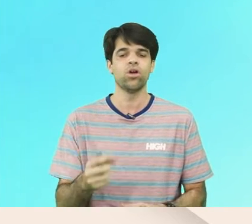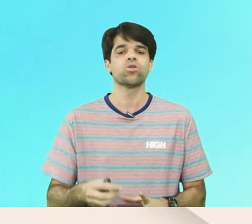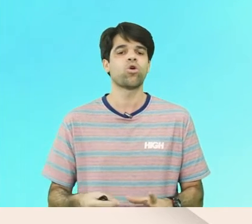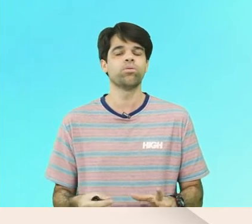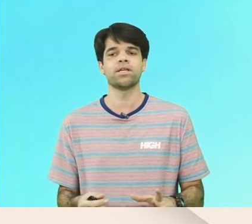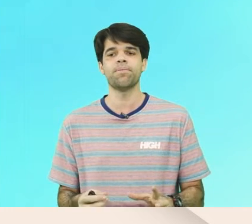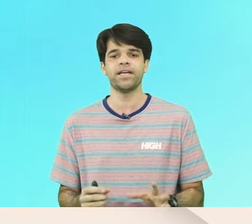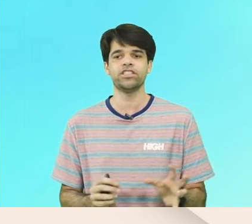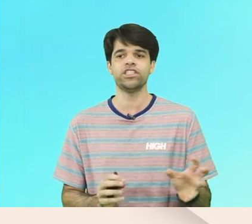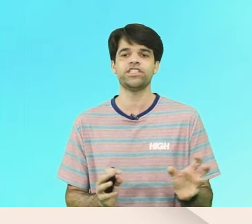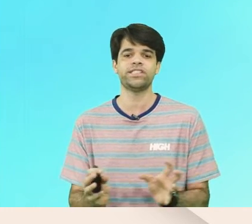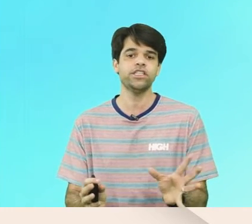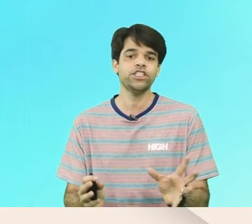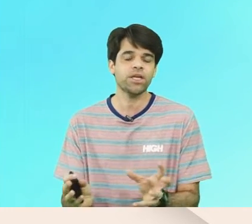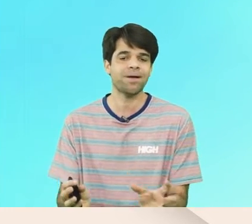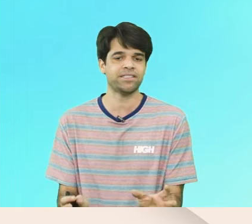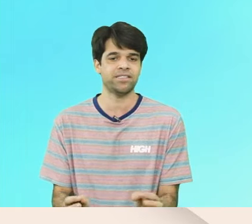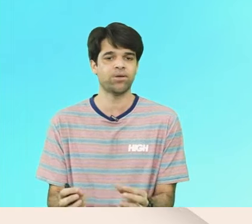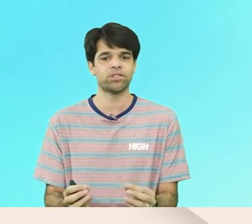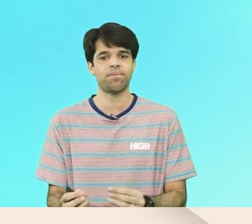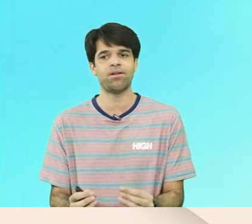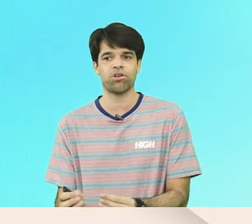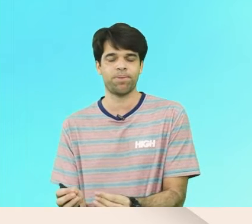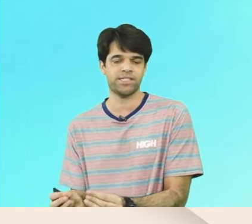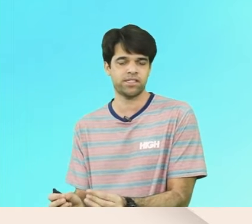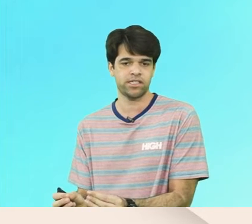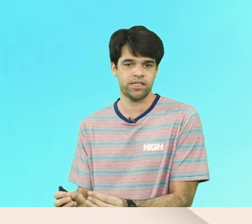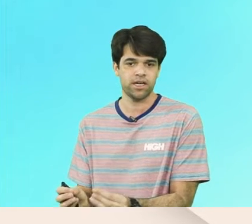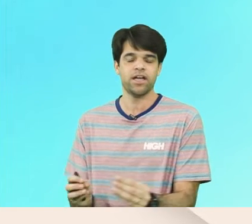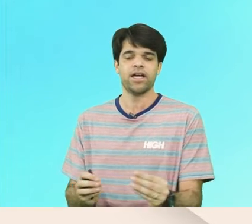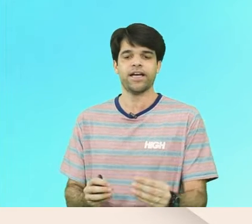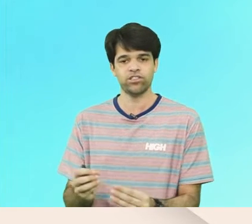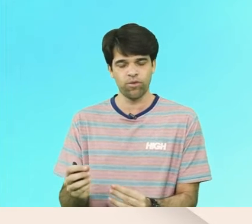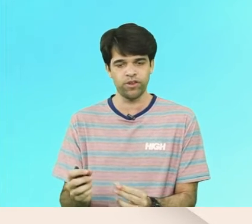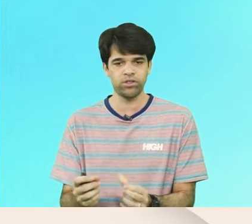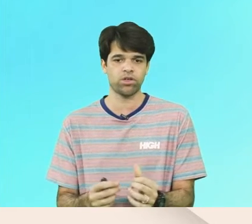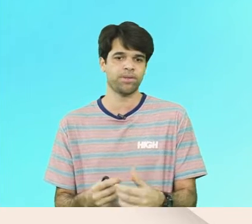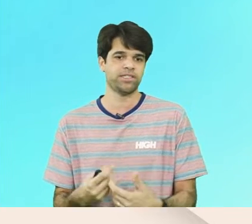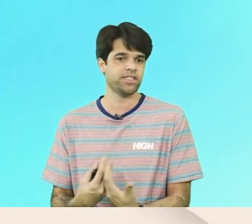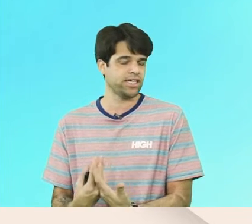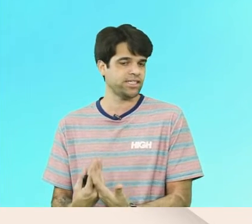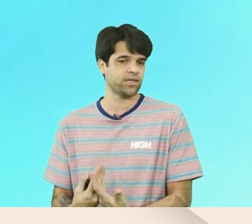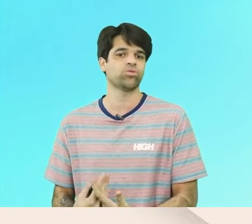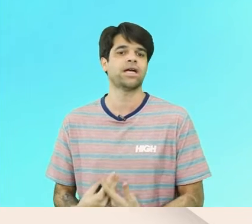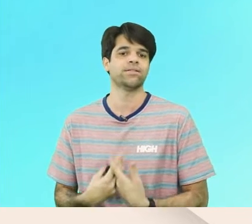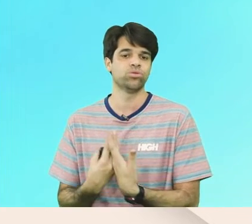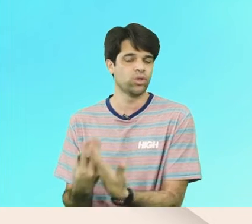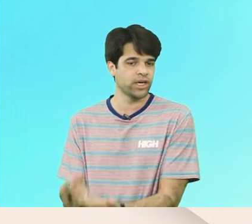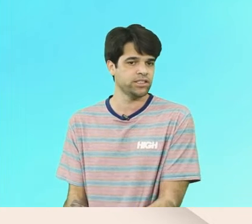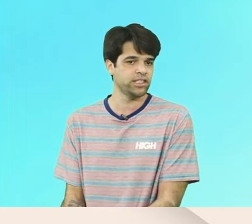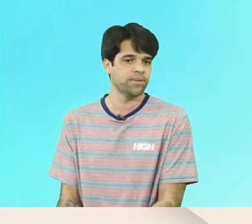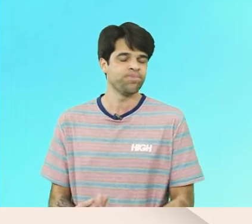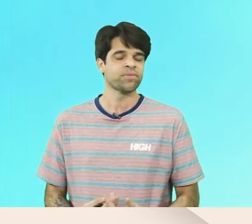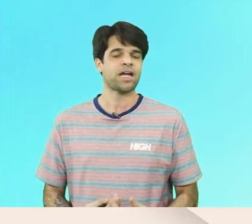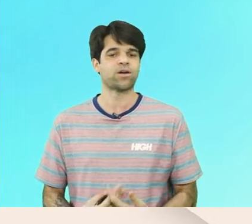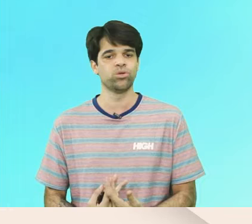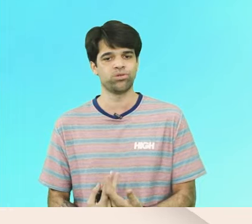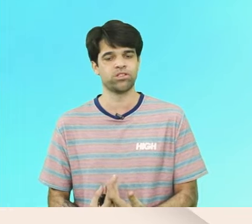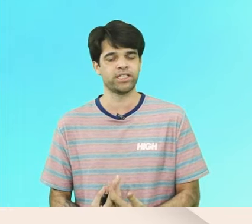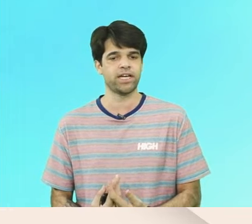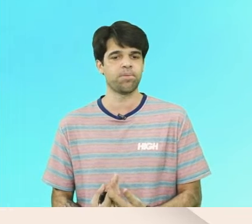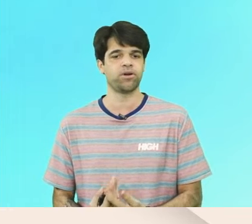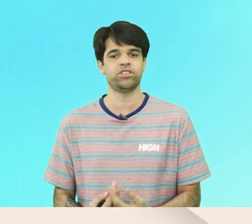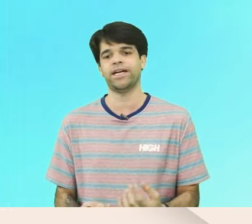no centro, como também a gente sistematizar o trabalho que precisa ser resolvido, que precisa ser executado durante